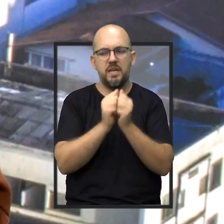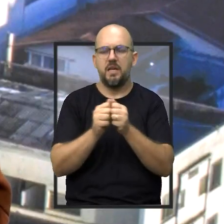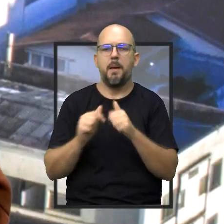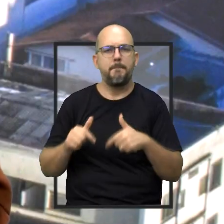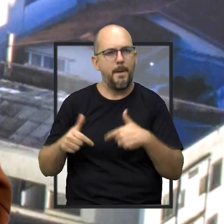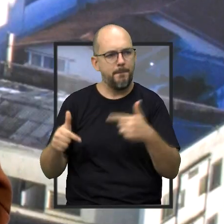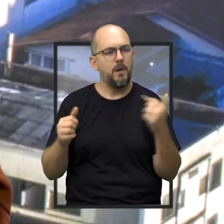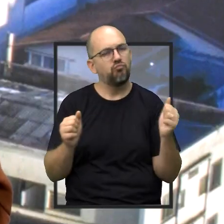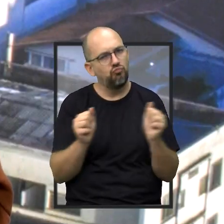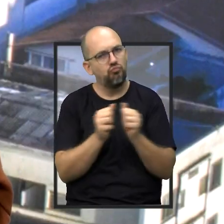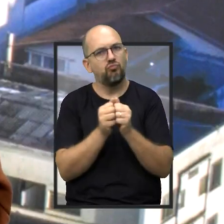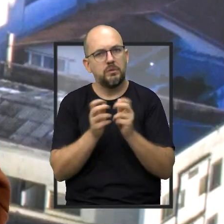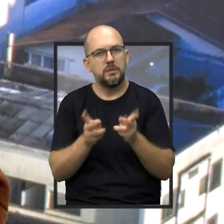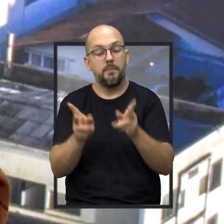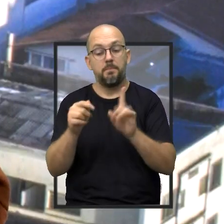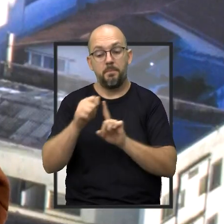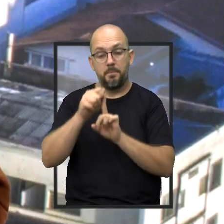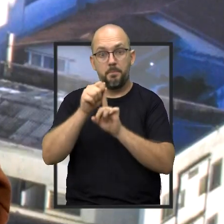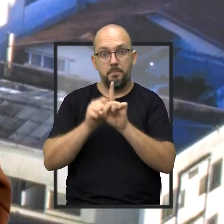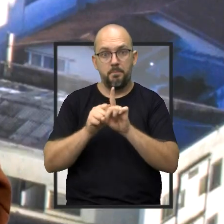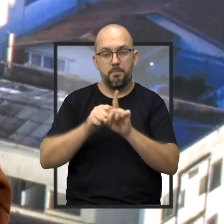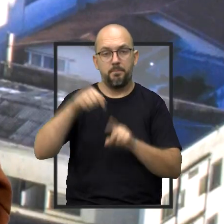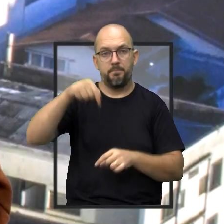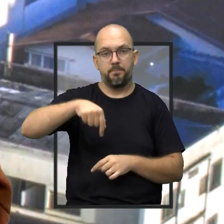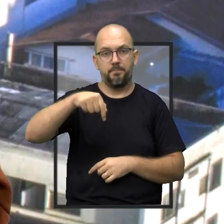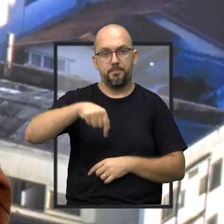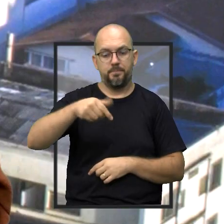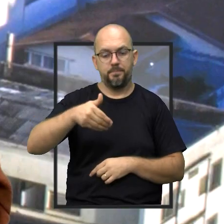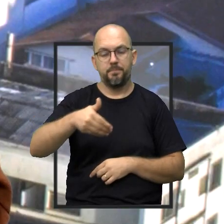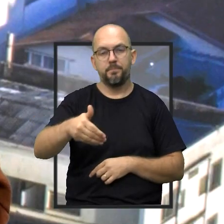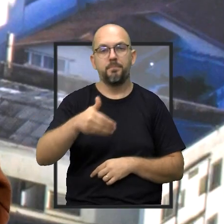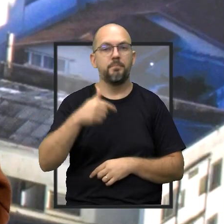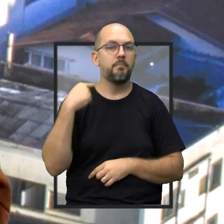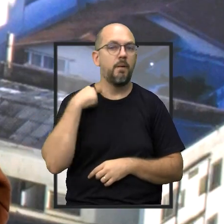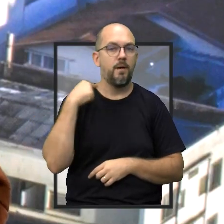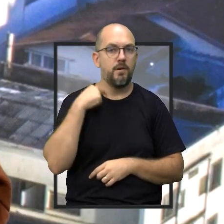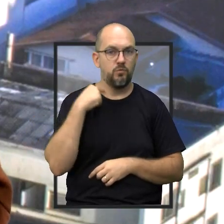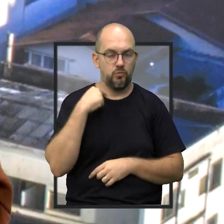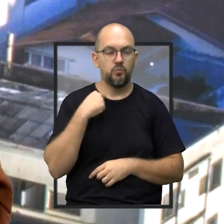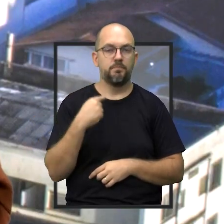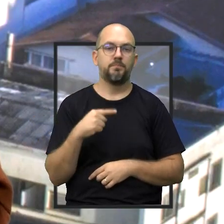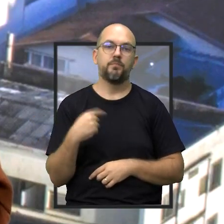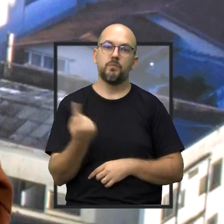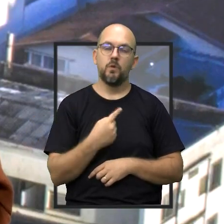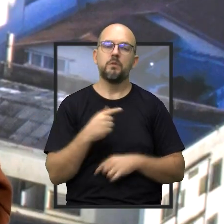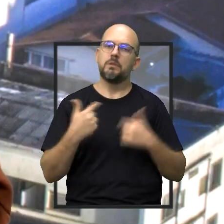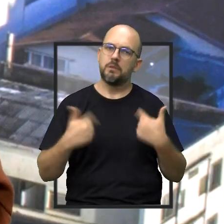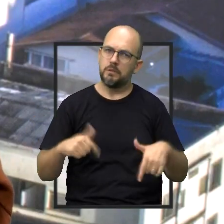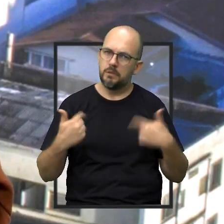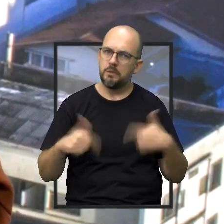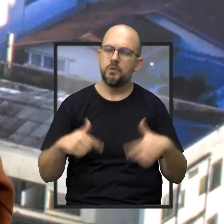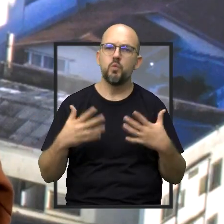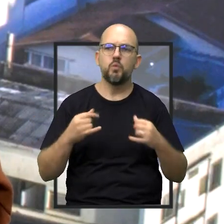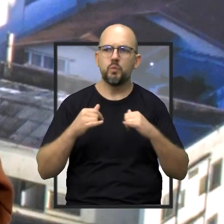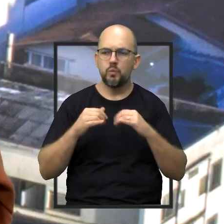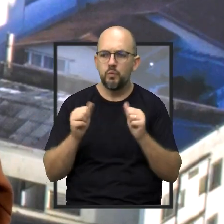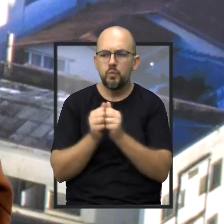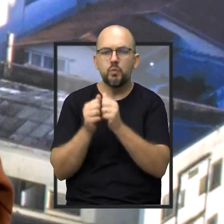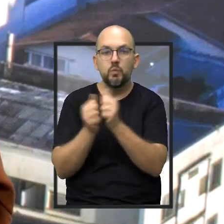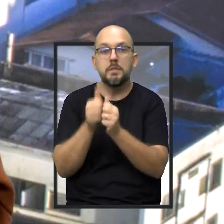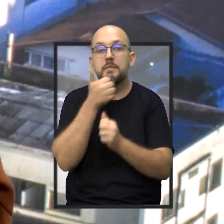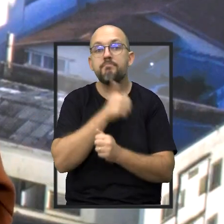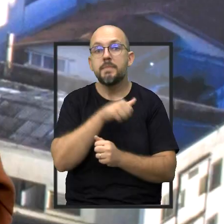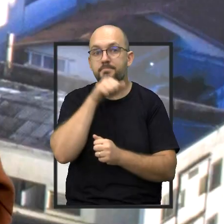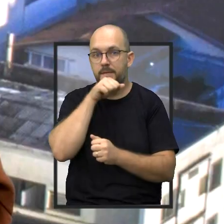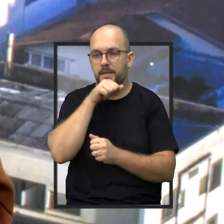gente desenvolve, e nesse mês de maio a gente tem trabalhado muito com as